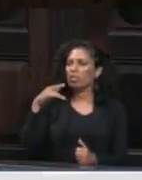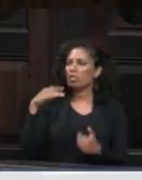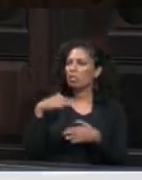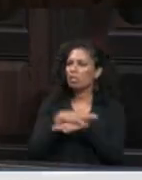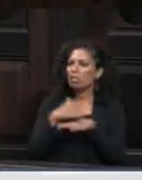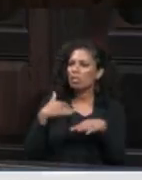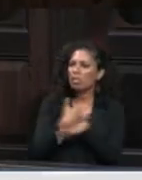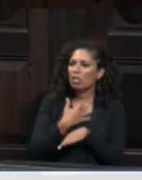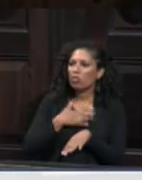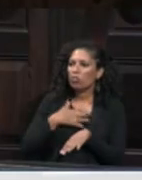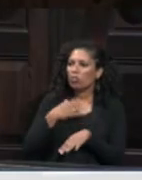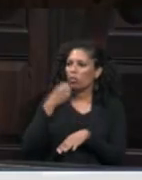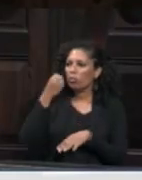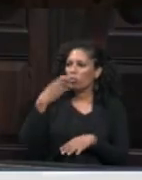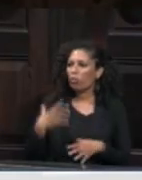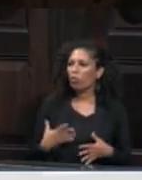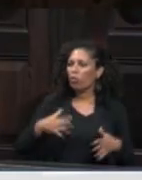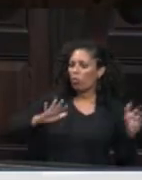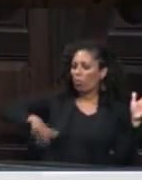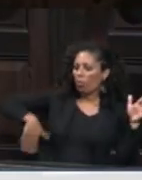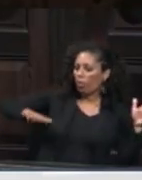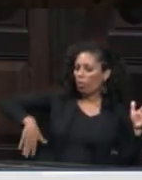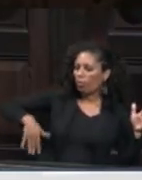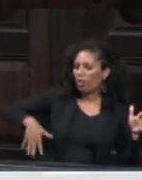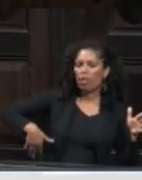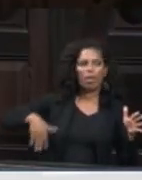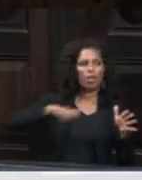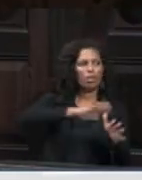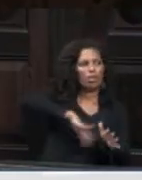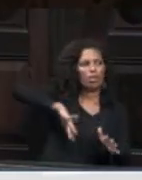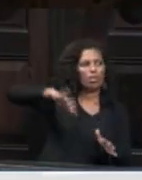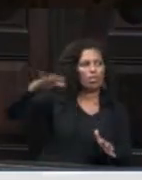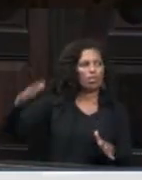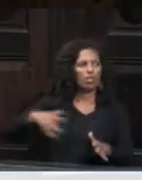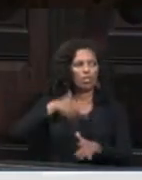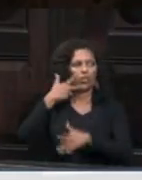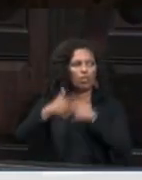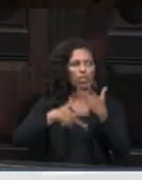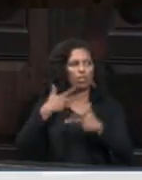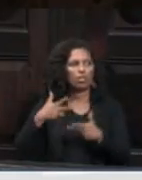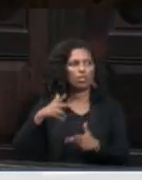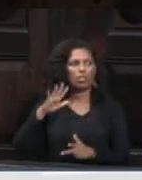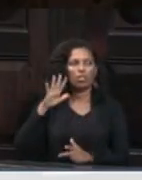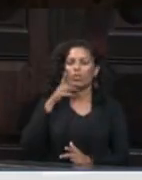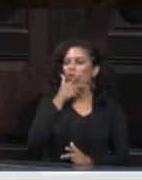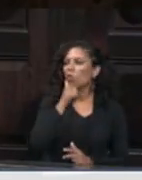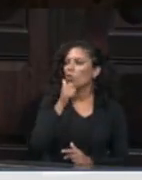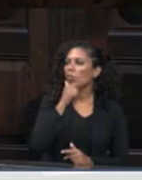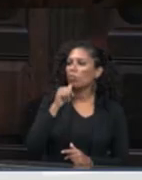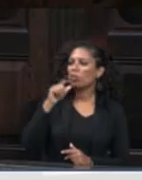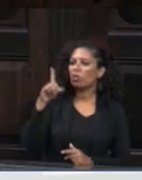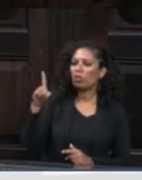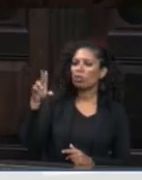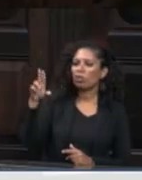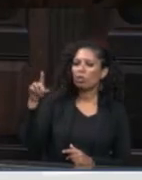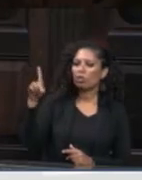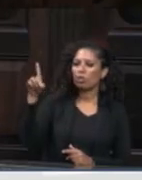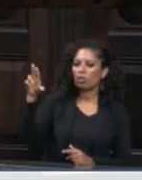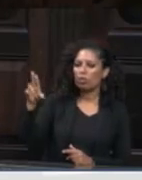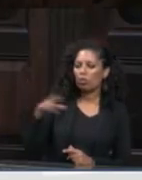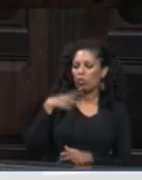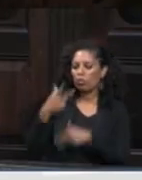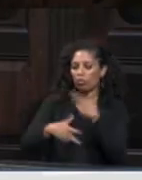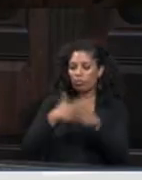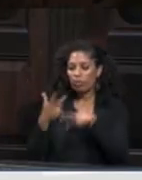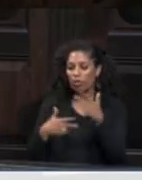lagoa, cachoeira, e o Duduzinho chamou a nossa cidade de merda. Impressionante como